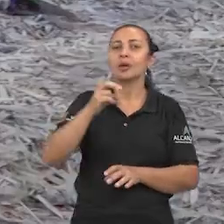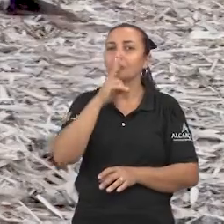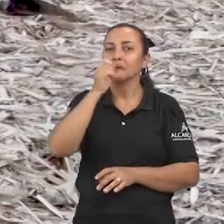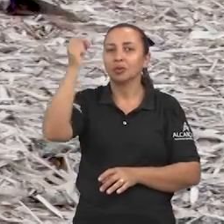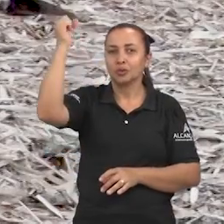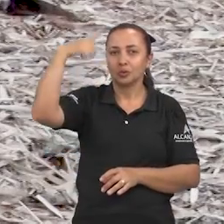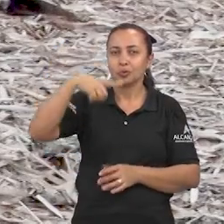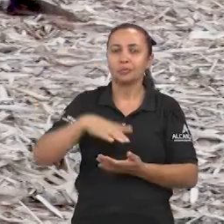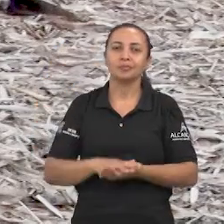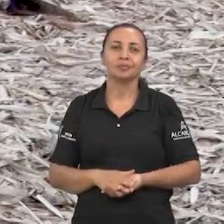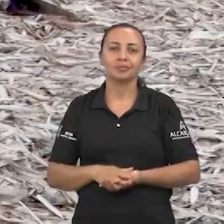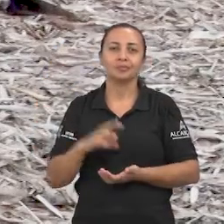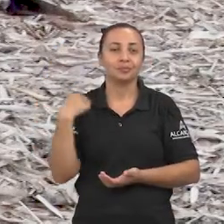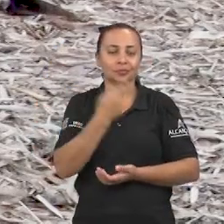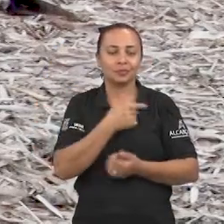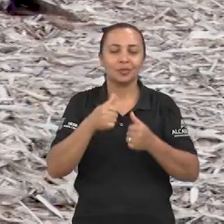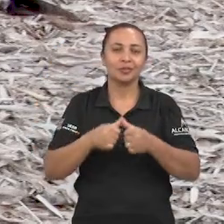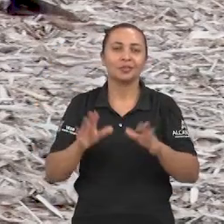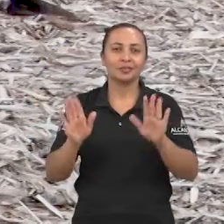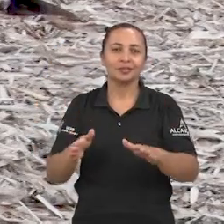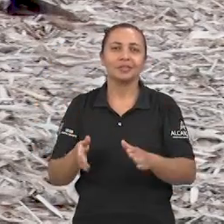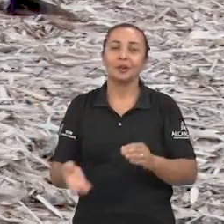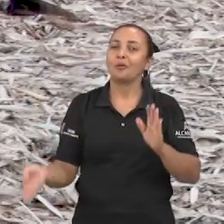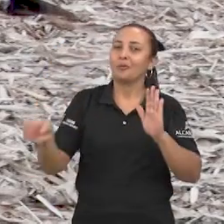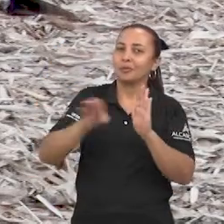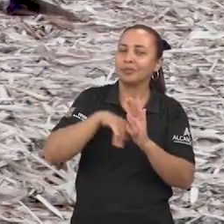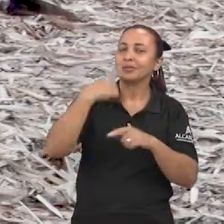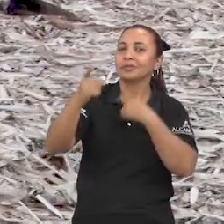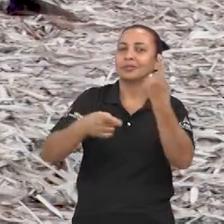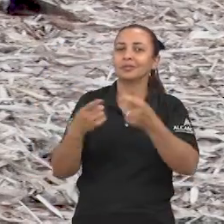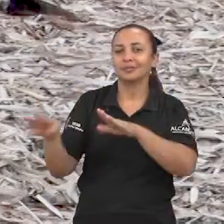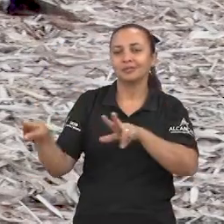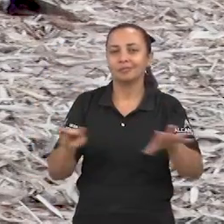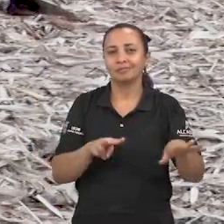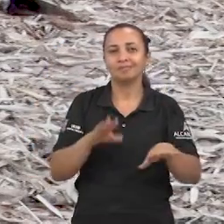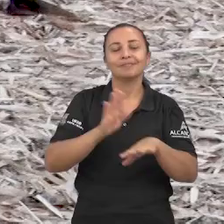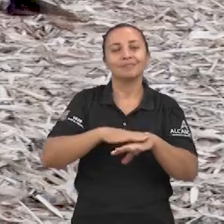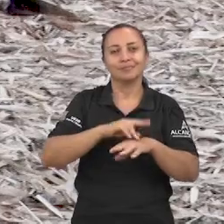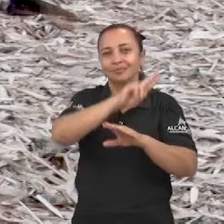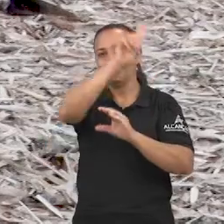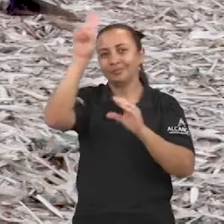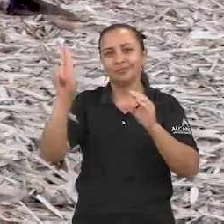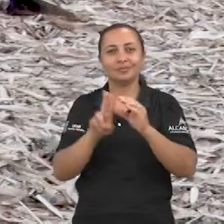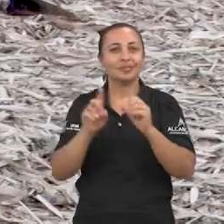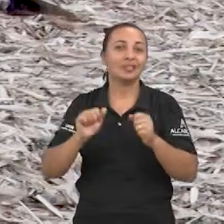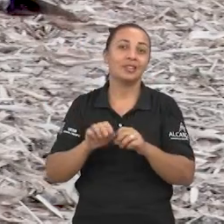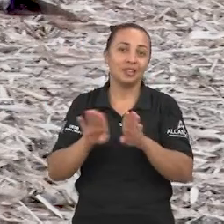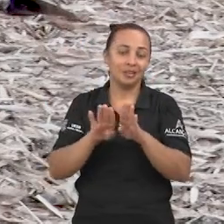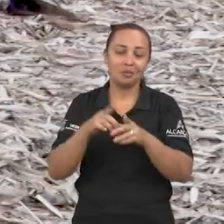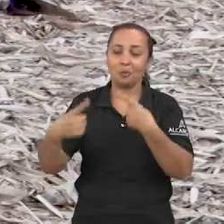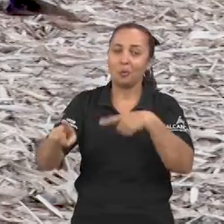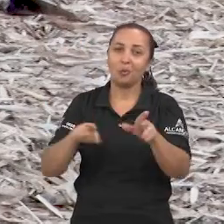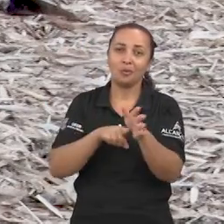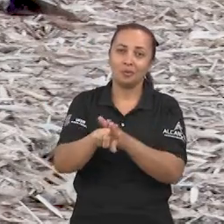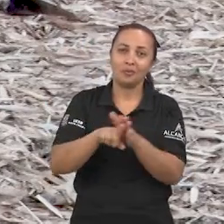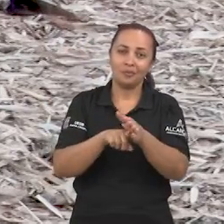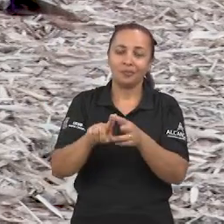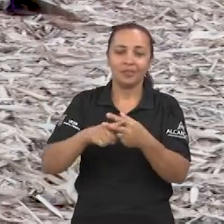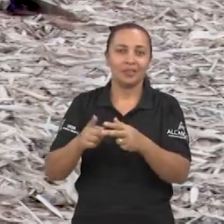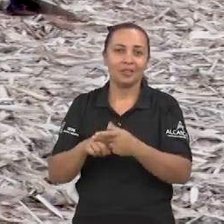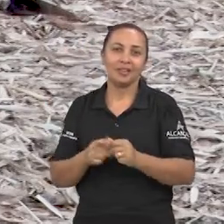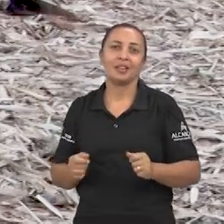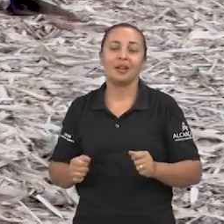sol. E a gente vai ficando por aqui, mas voltamos na próxima semana com mais um Univerciência e outras pesquisas